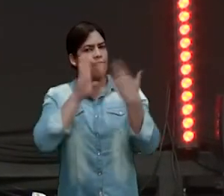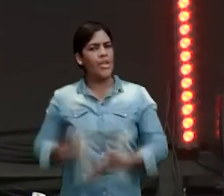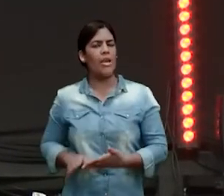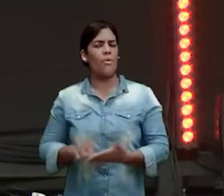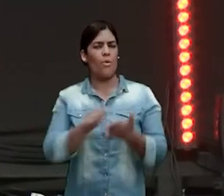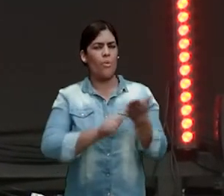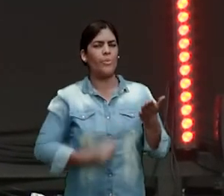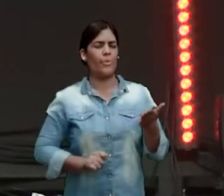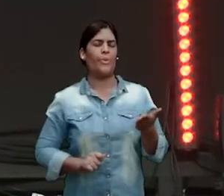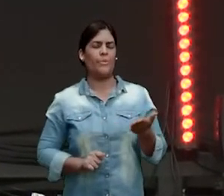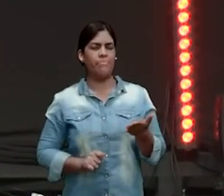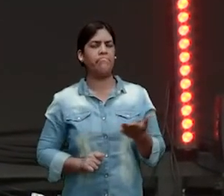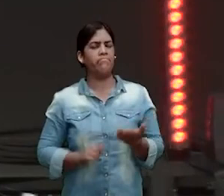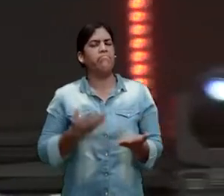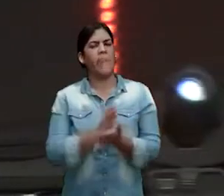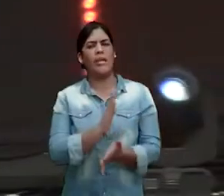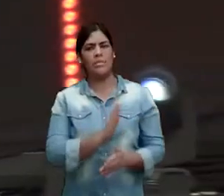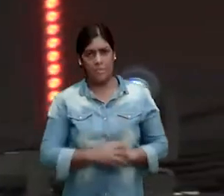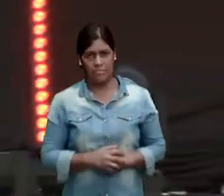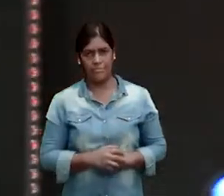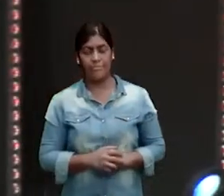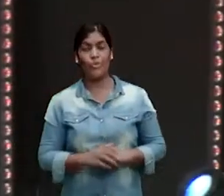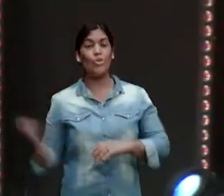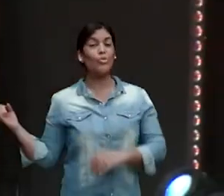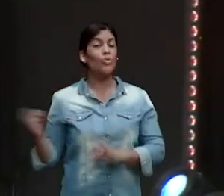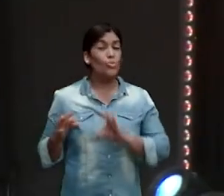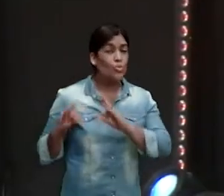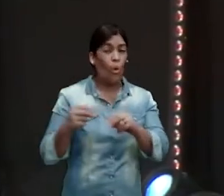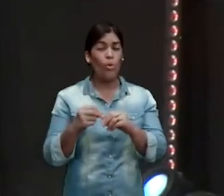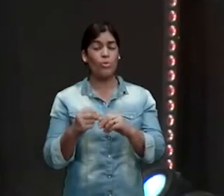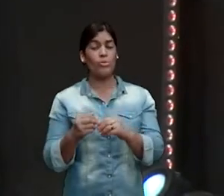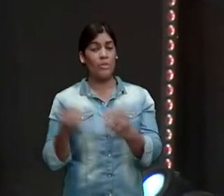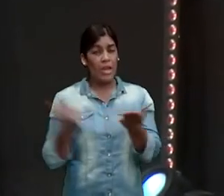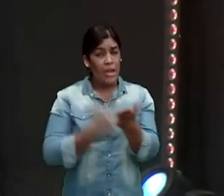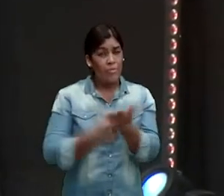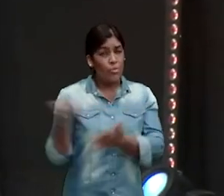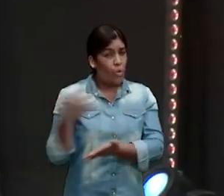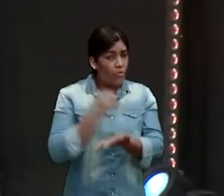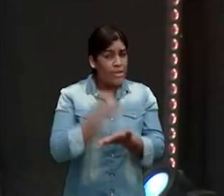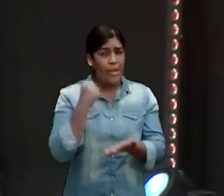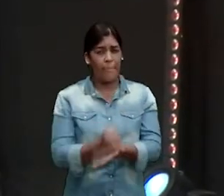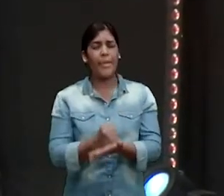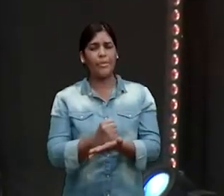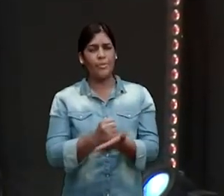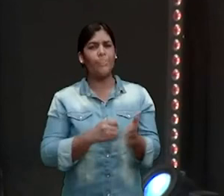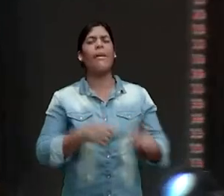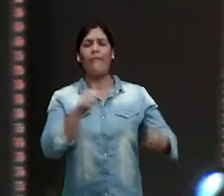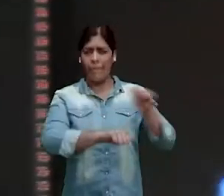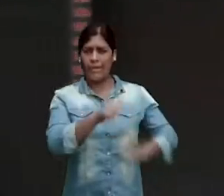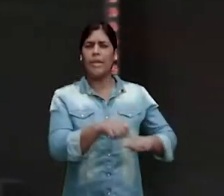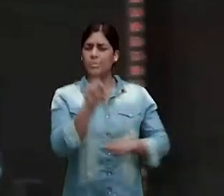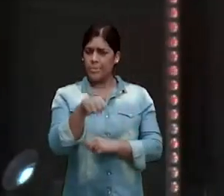não Ah pois todos os livros do novo testamento passa pelo crivo dessa ciência chamada crítica textual